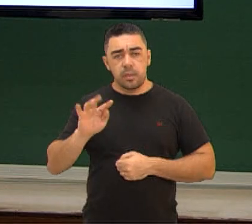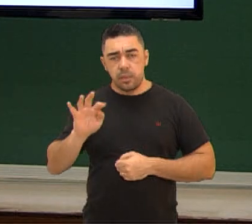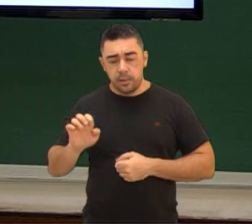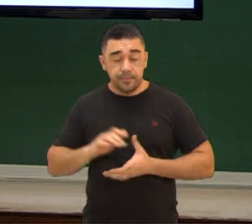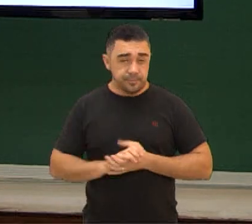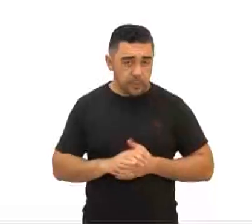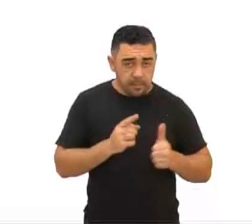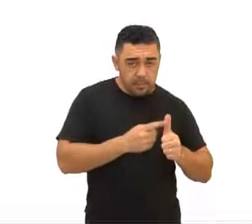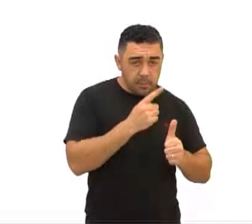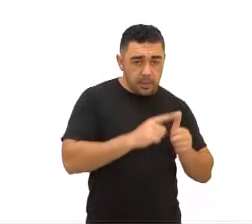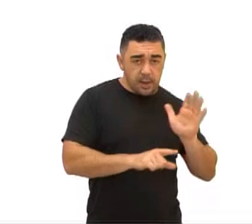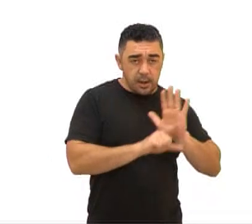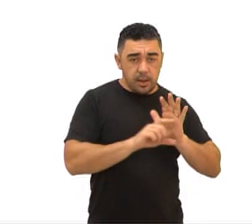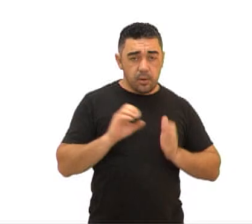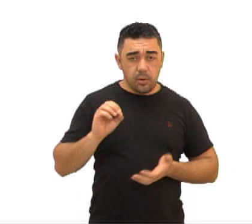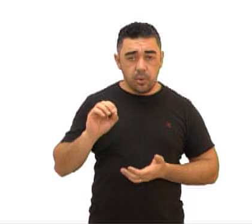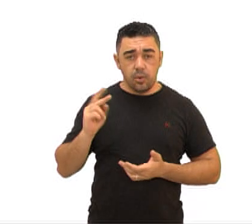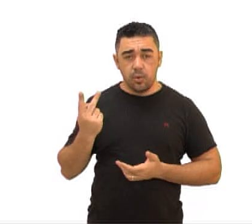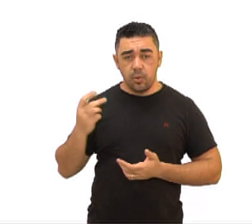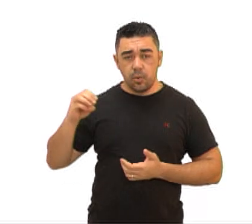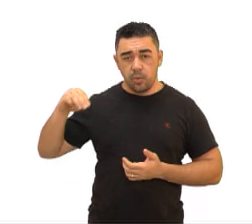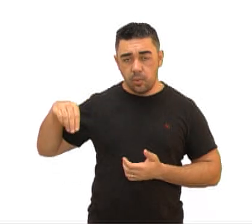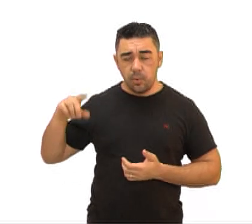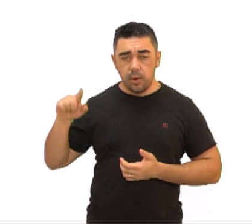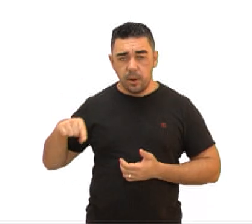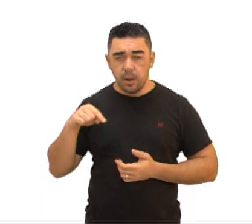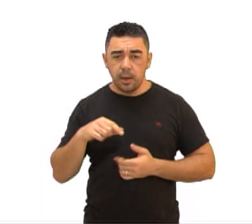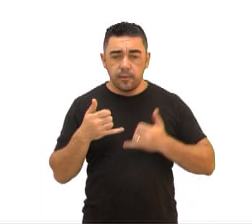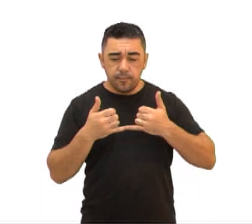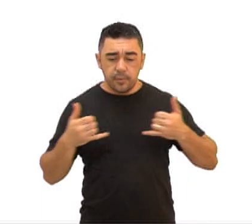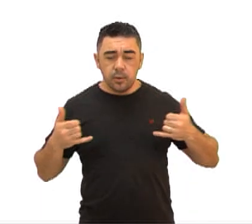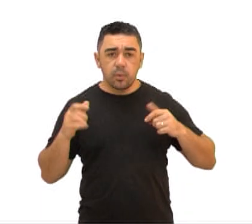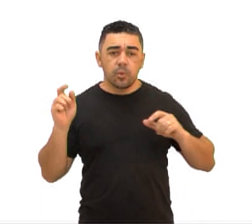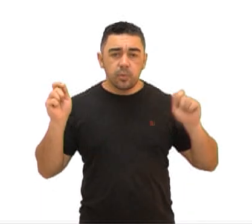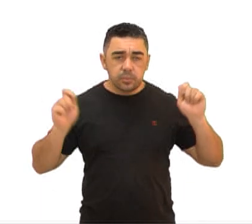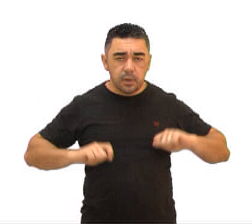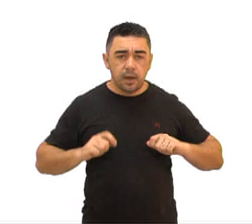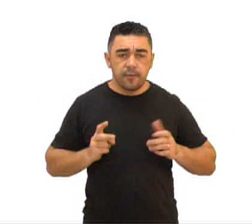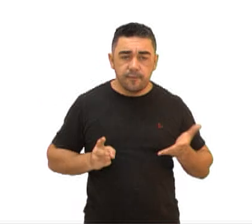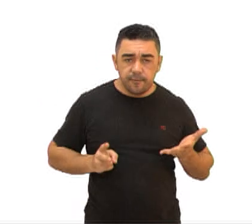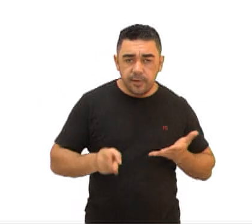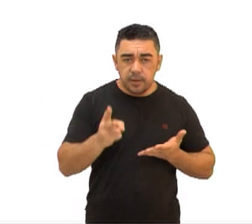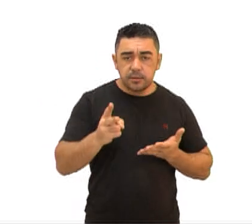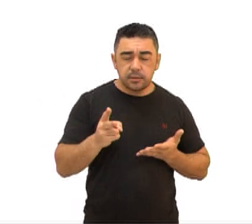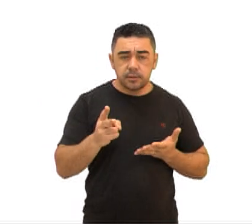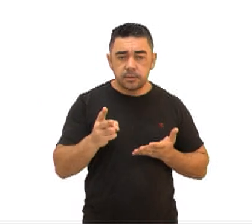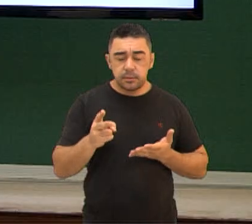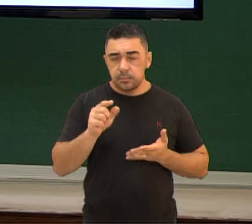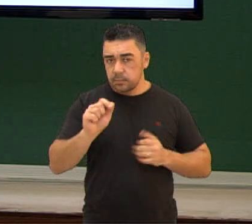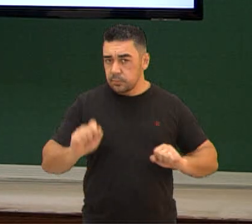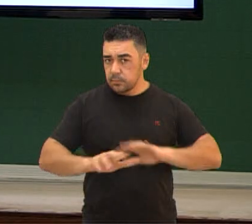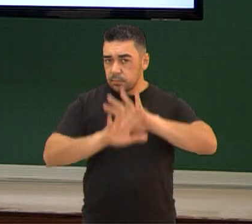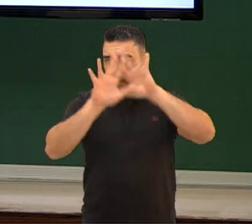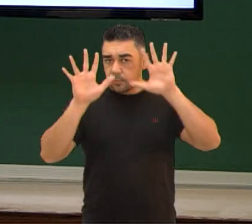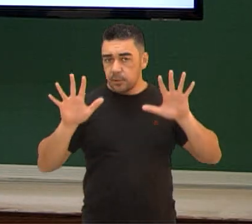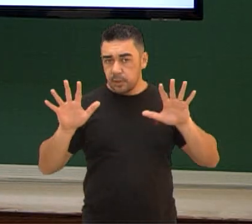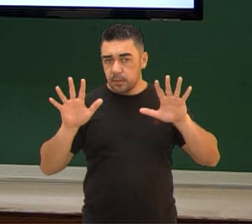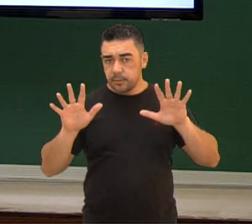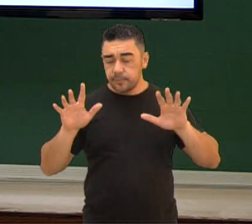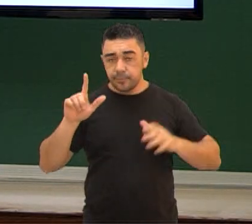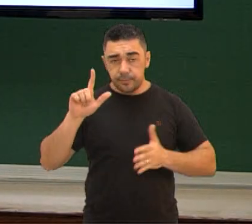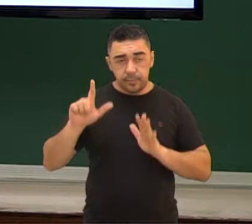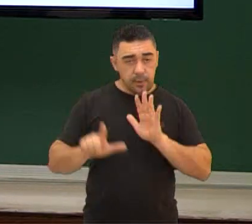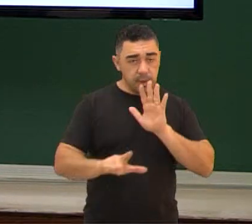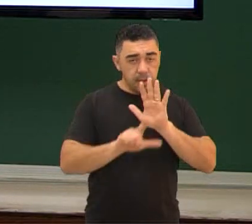lei de Ohm é para condutores que conseguem manter sua resistência elétrica fixa e constante. Tem que deixar bem claro isso. A lei de